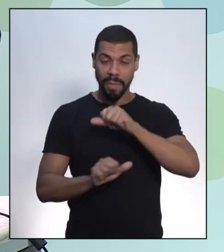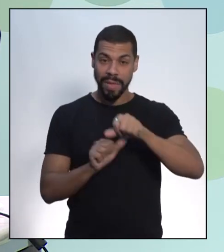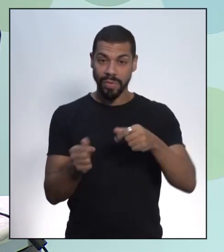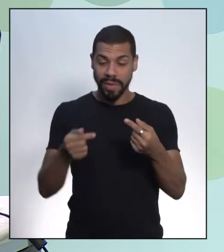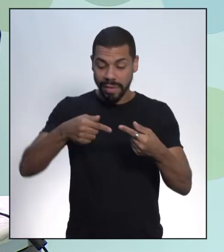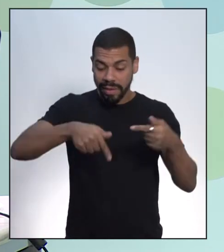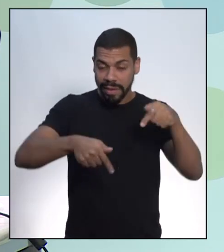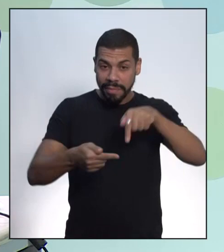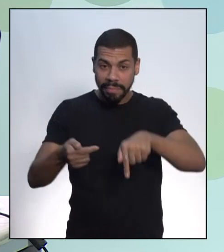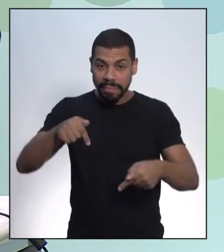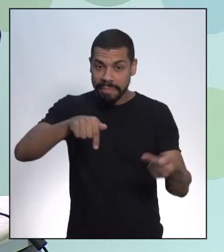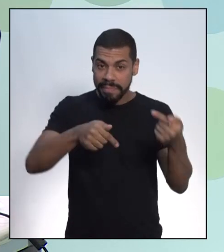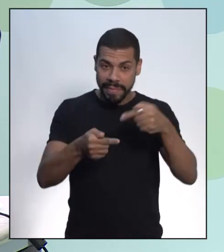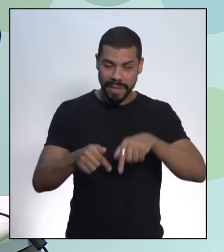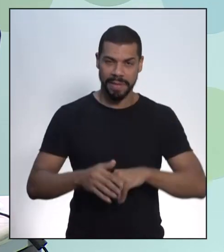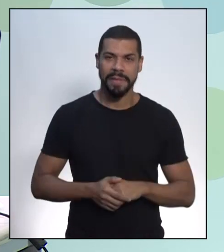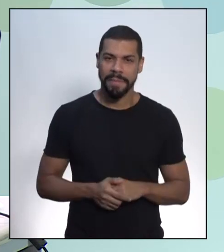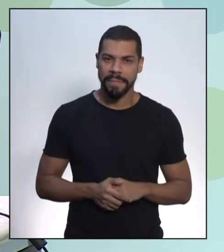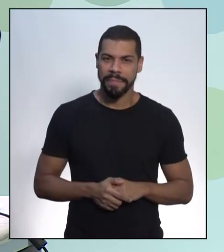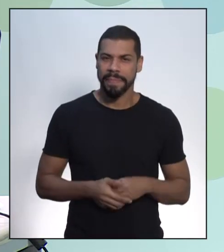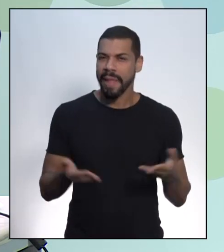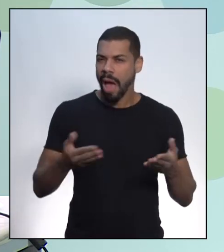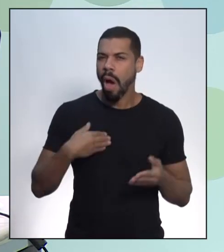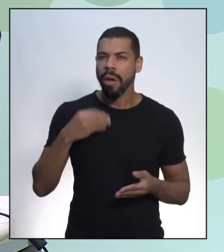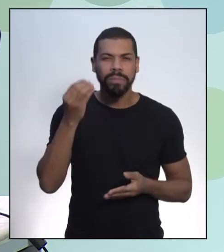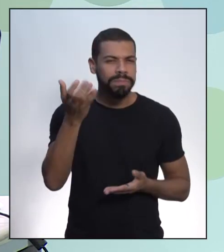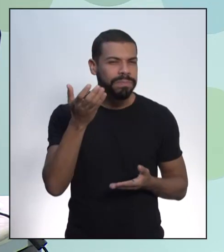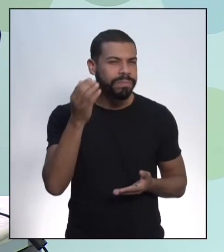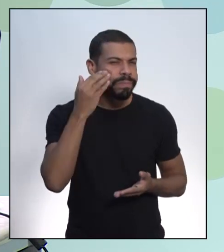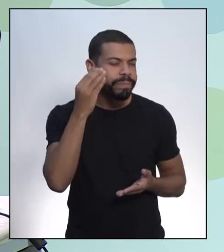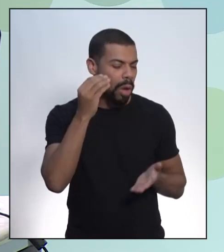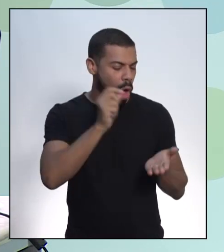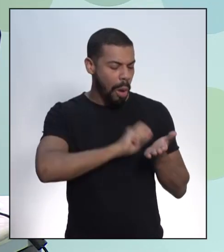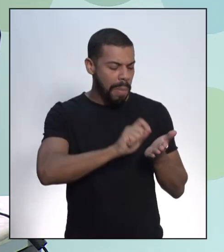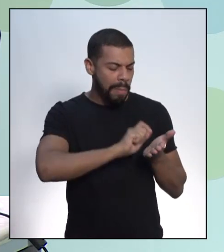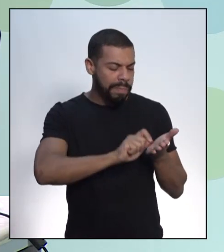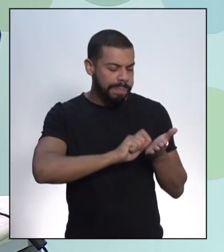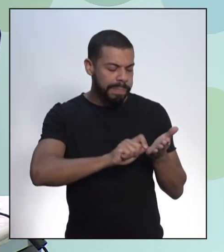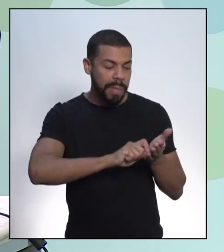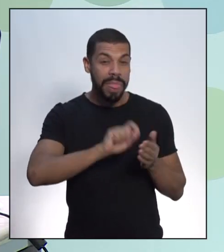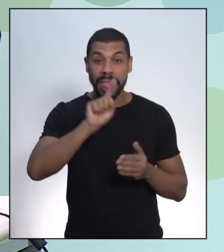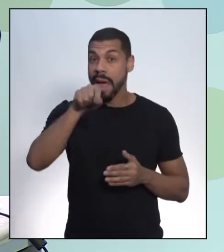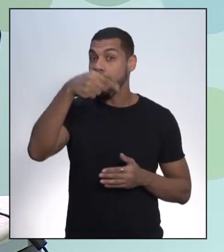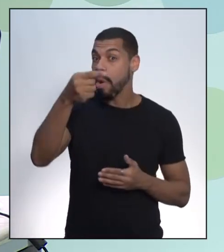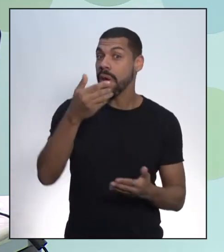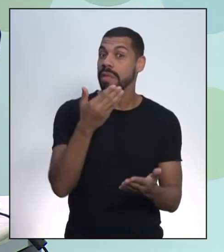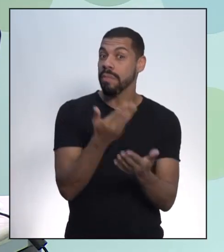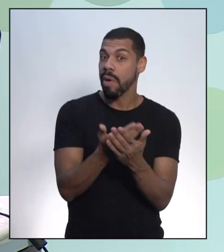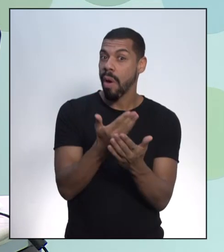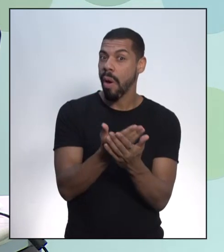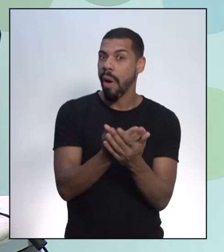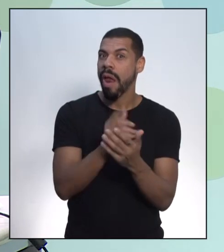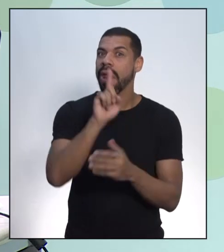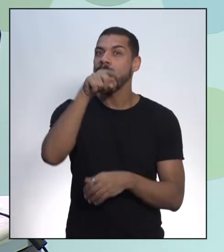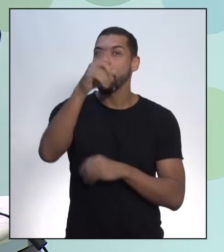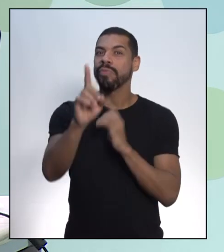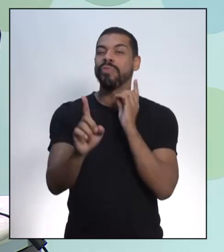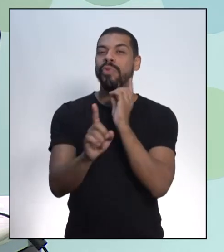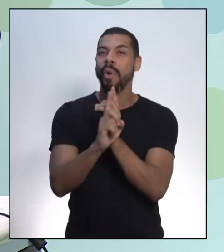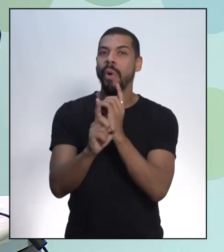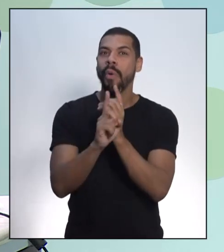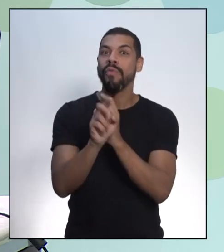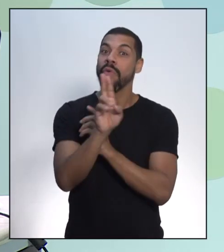né? E eu gostaria que vocês anotassem bem o que nós vimos hoje, que na próxima aula, no próximo encontro, né, professora, nós